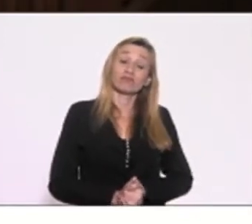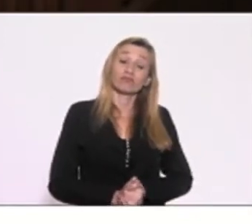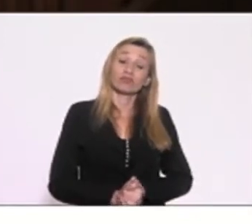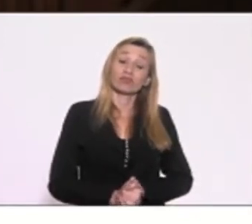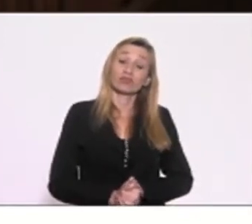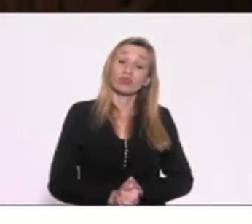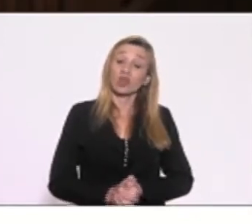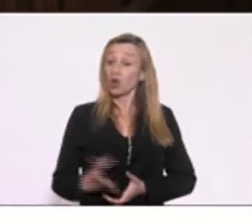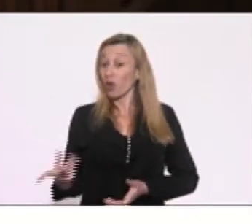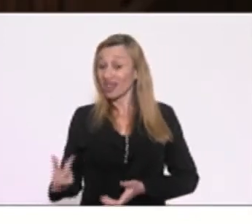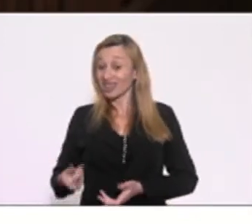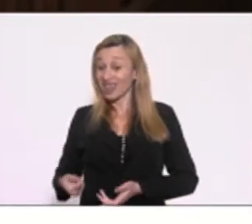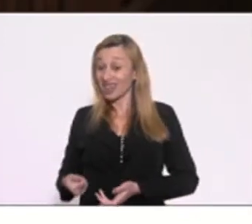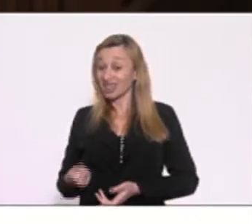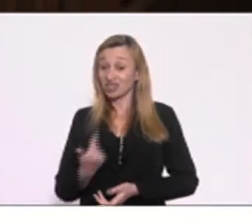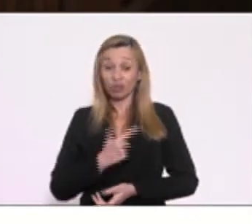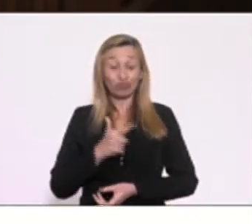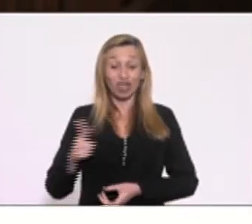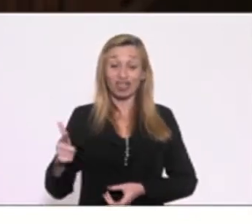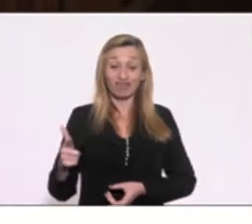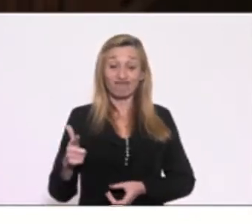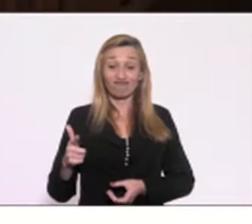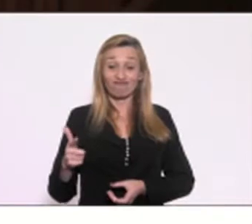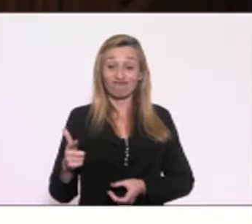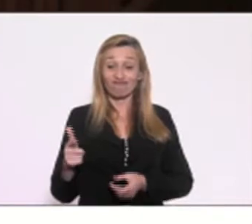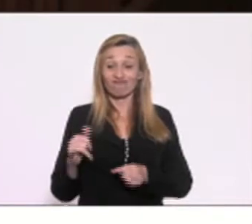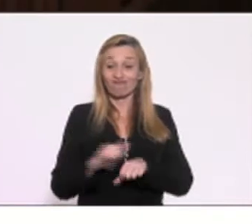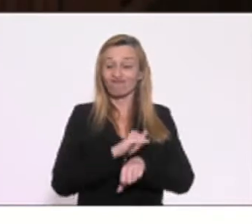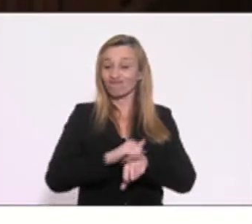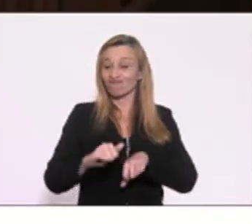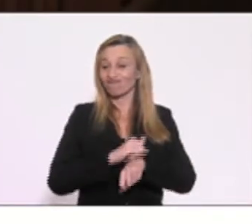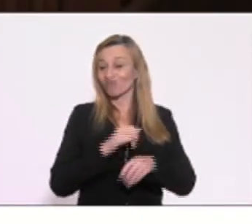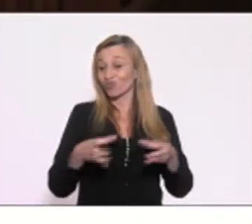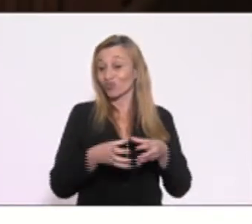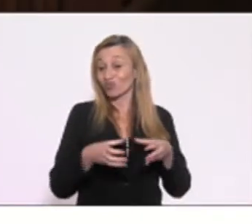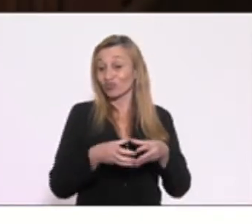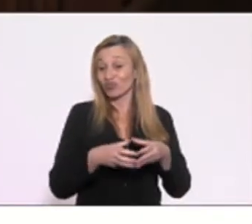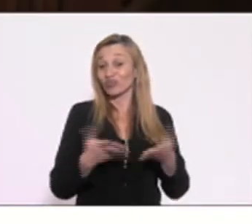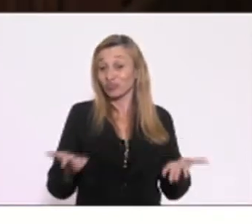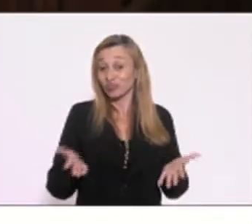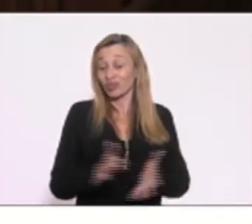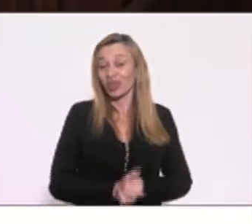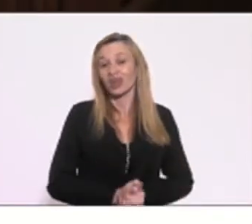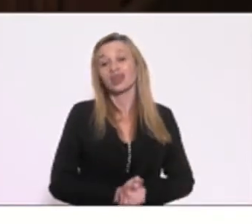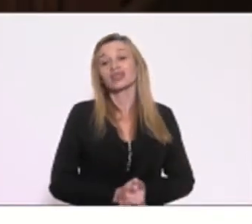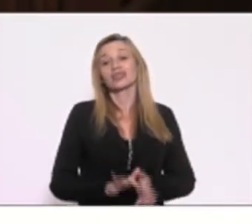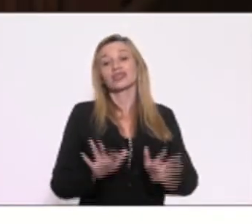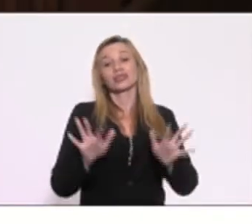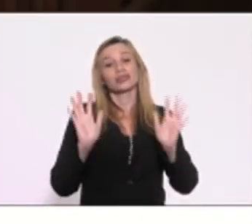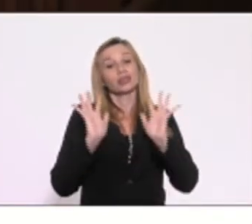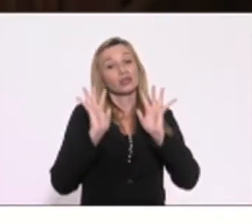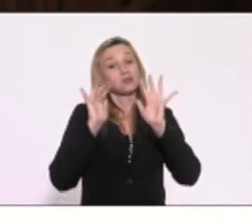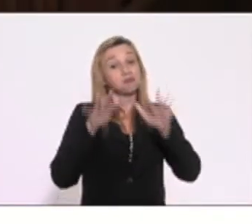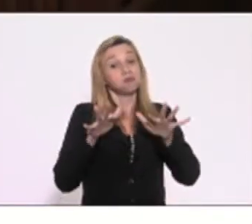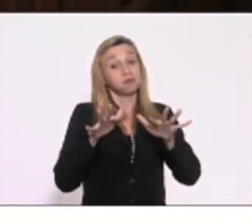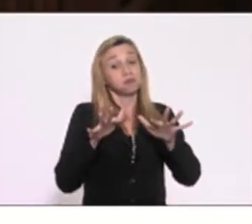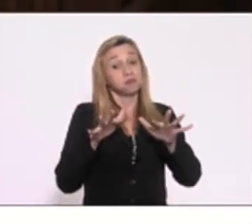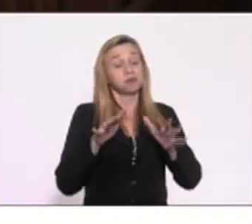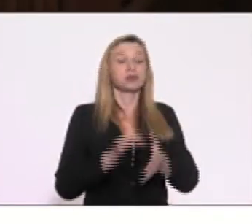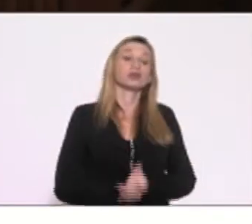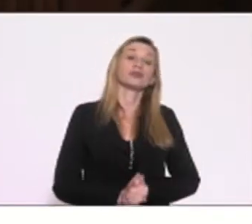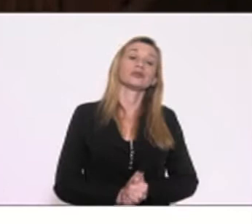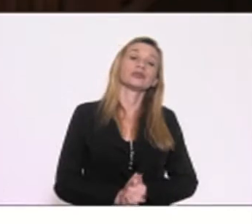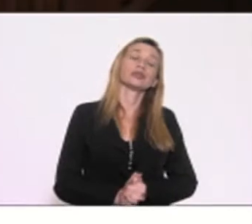desqualificar a Operação Lava Jato. E a gente tem que alertar,